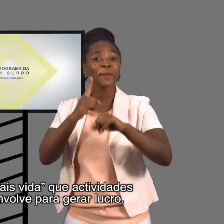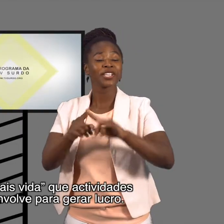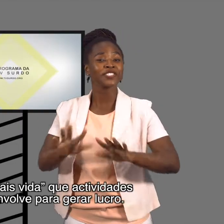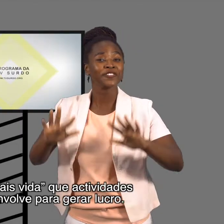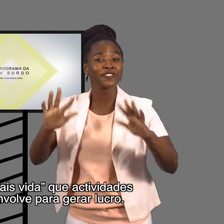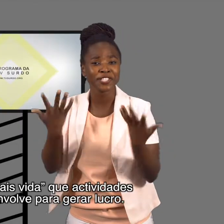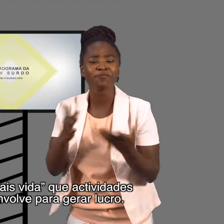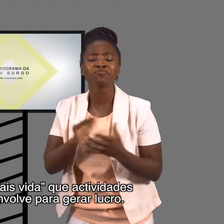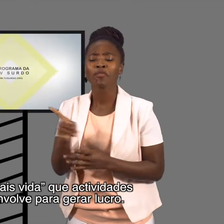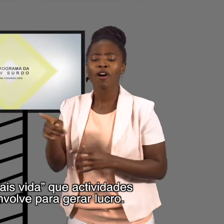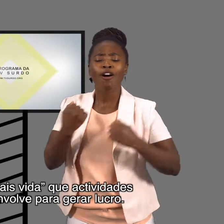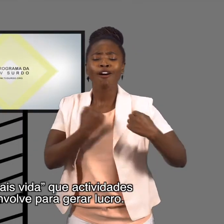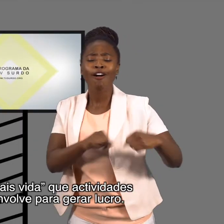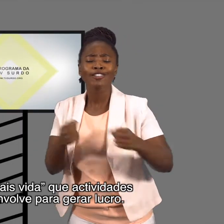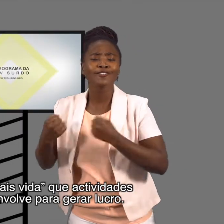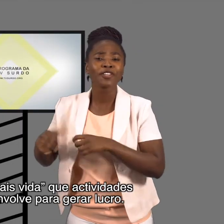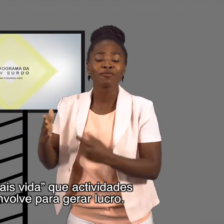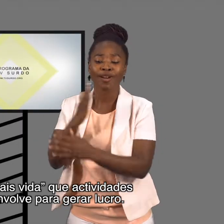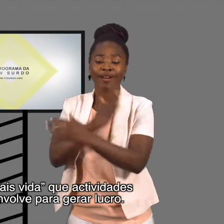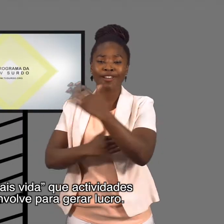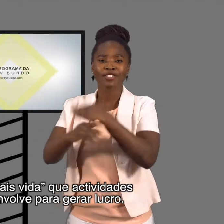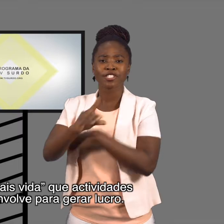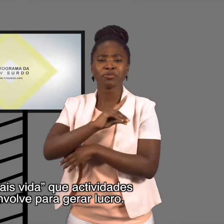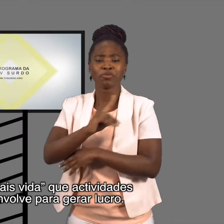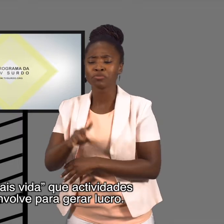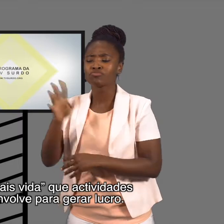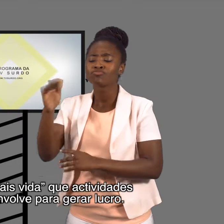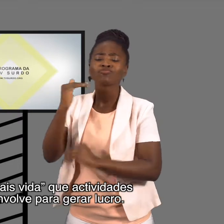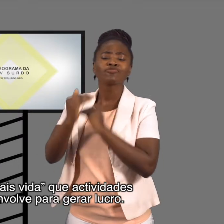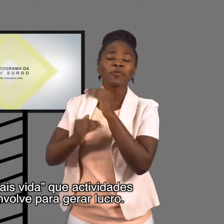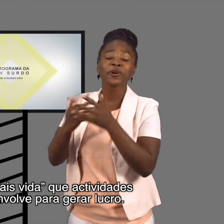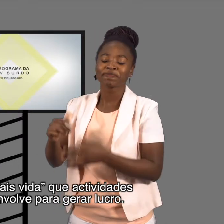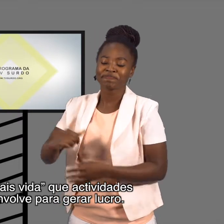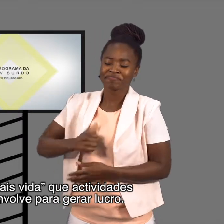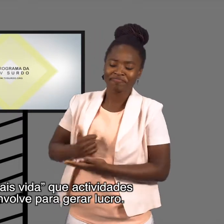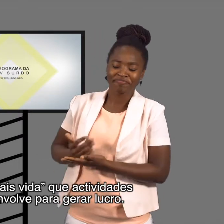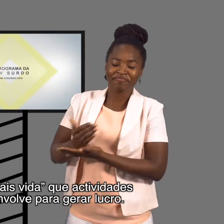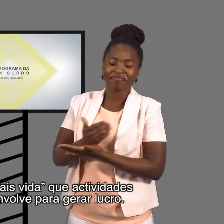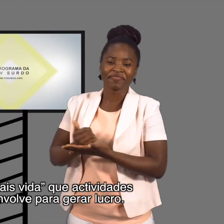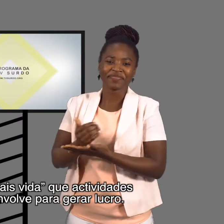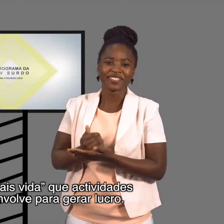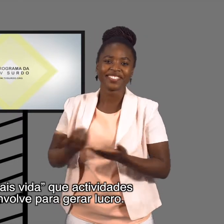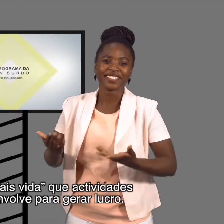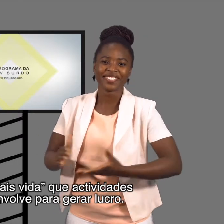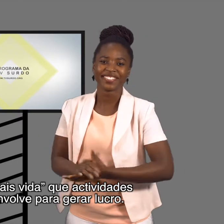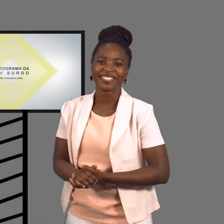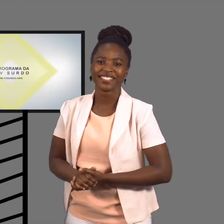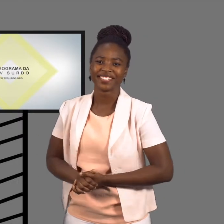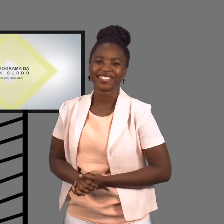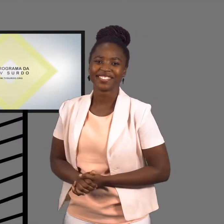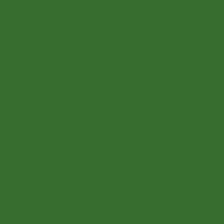rubrica Mais Vida que atividades a ADEMO desenvolve para gerar lucro.